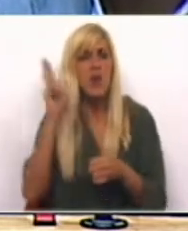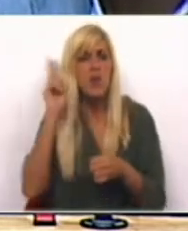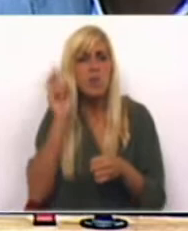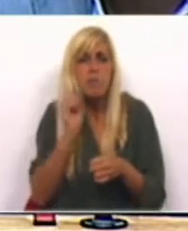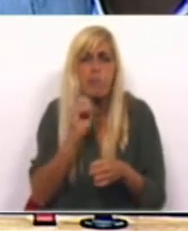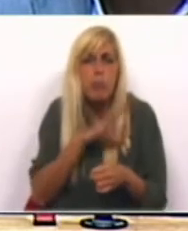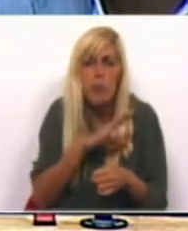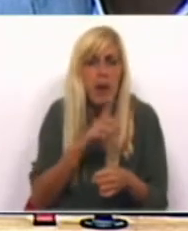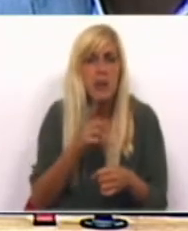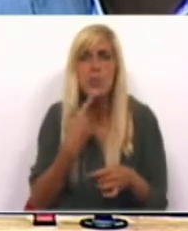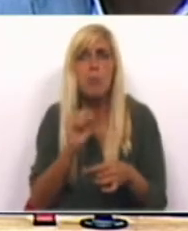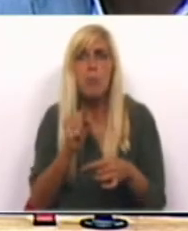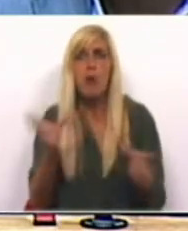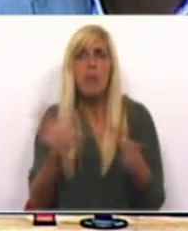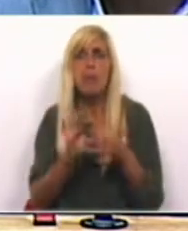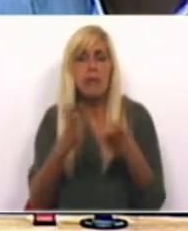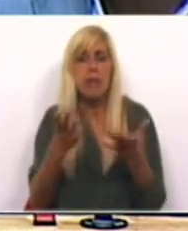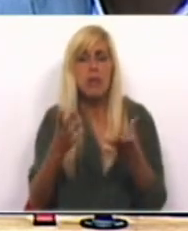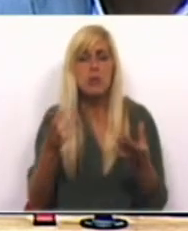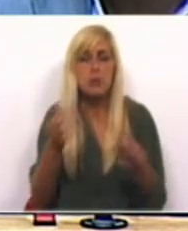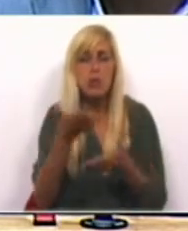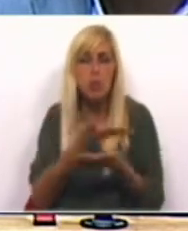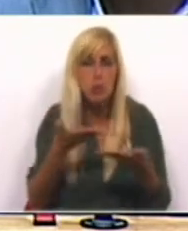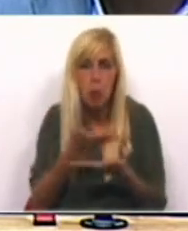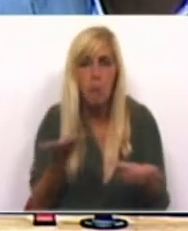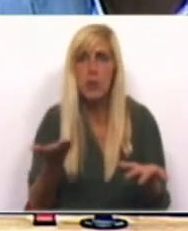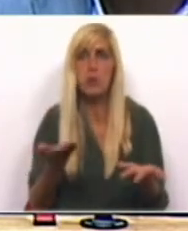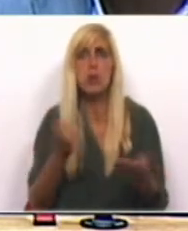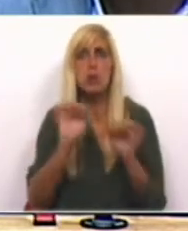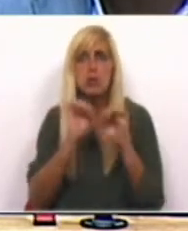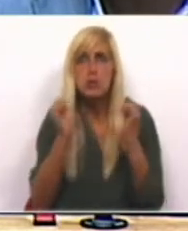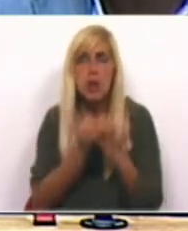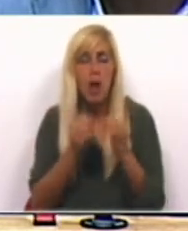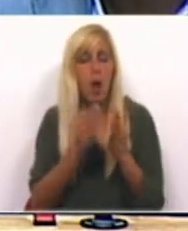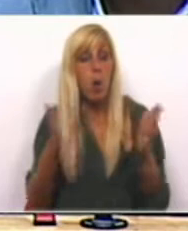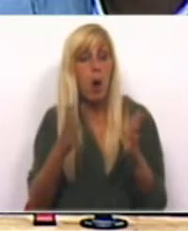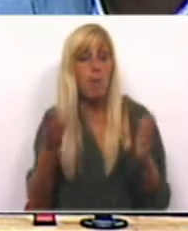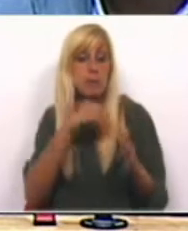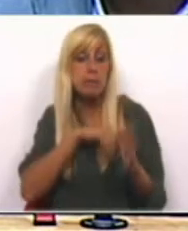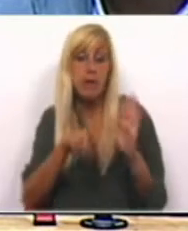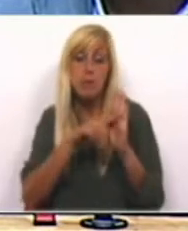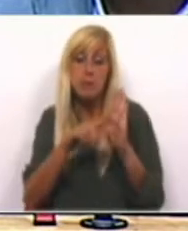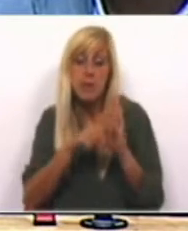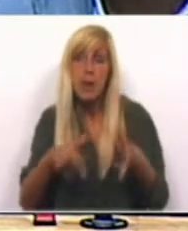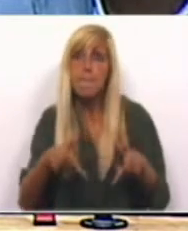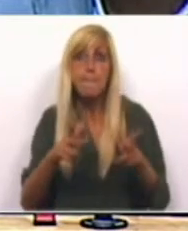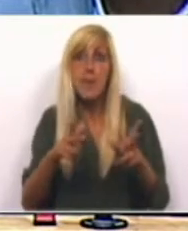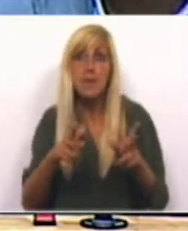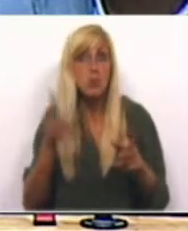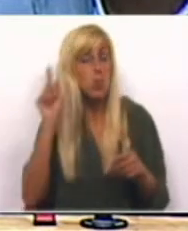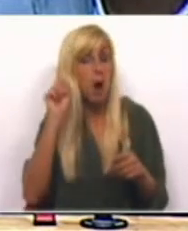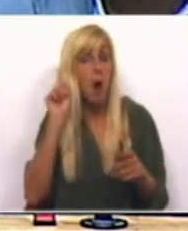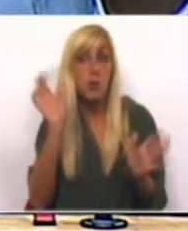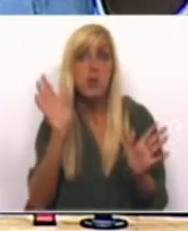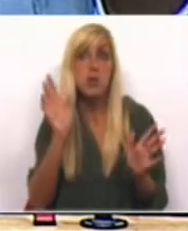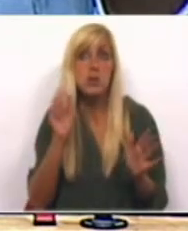é incomportável do ponto de vista económico, do ponto de vista social, e o aumento do salário mínimo é uma medida fundamental